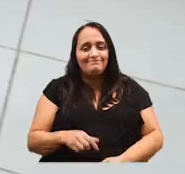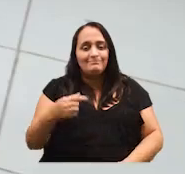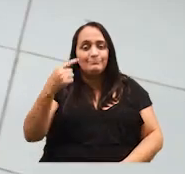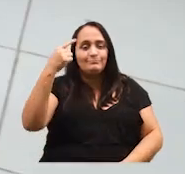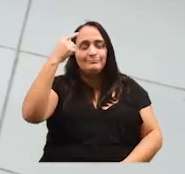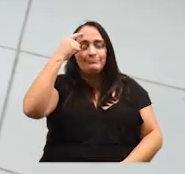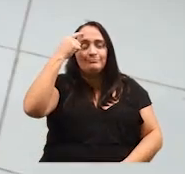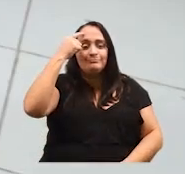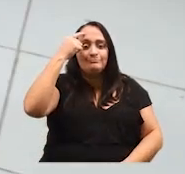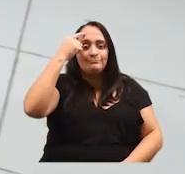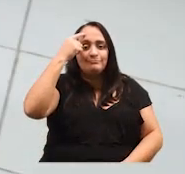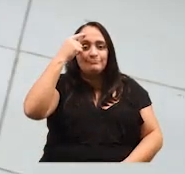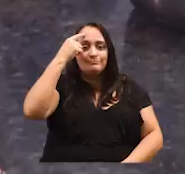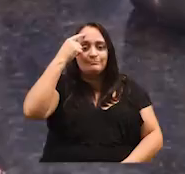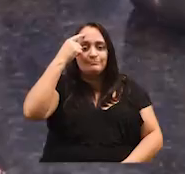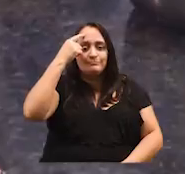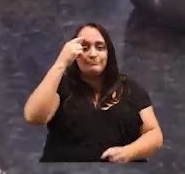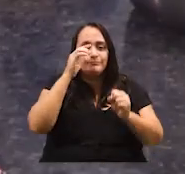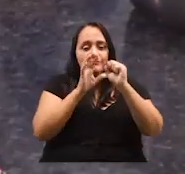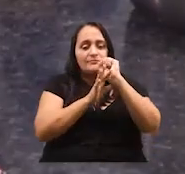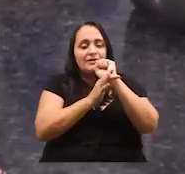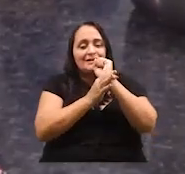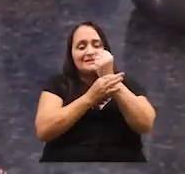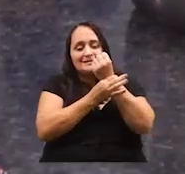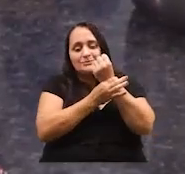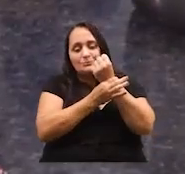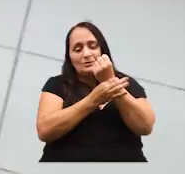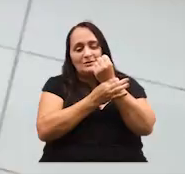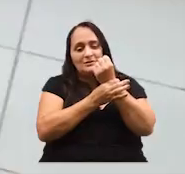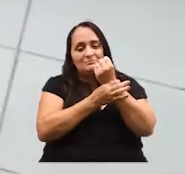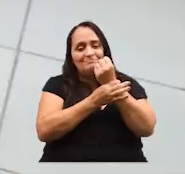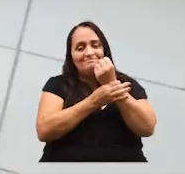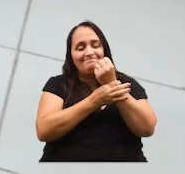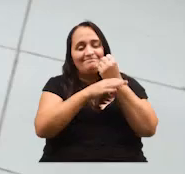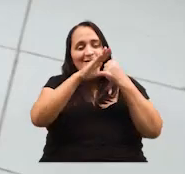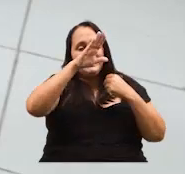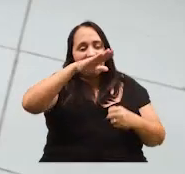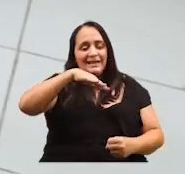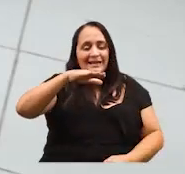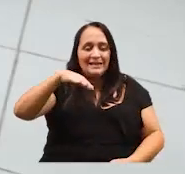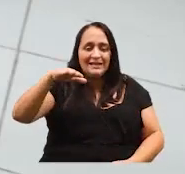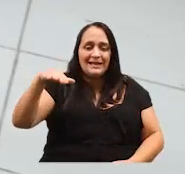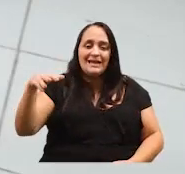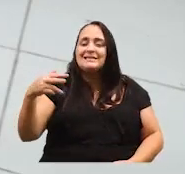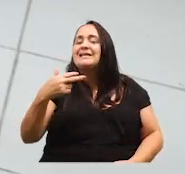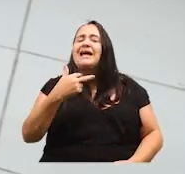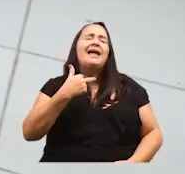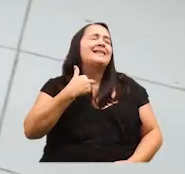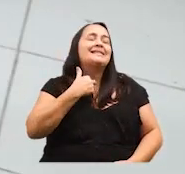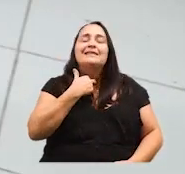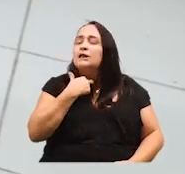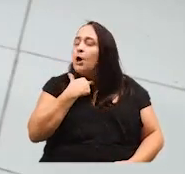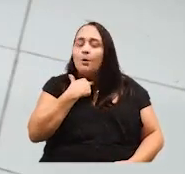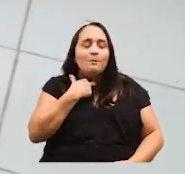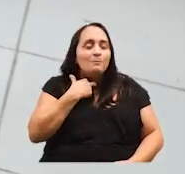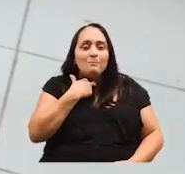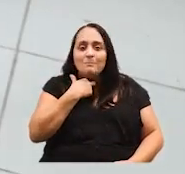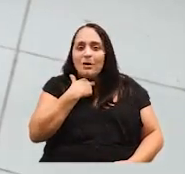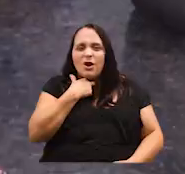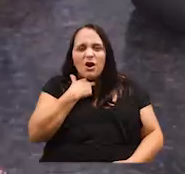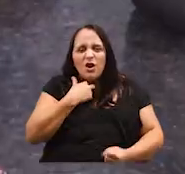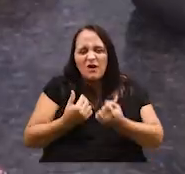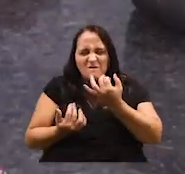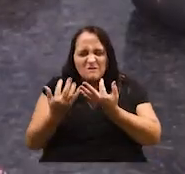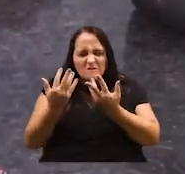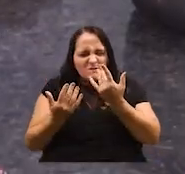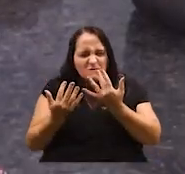regra de segurança na cozinha. Criança não pode ir pro fogo. Criança não pode ir para o Fogo. E Quem